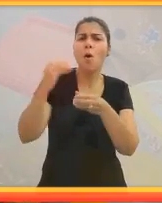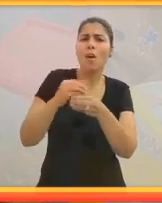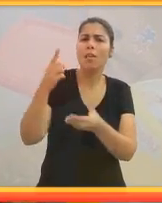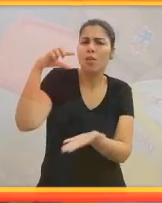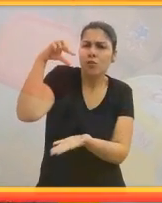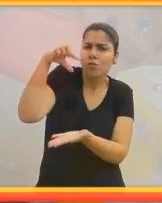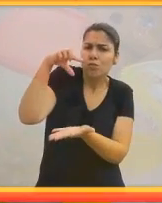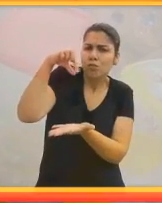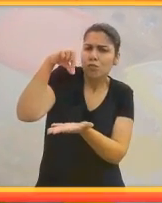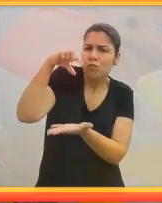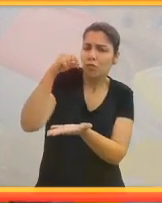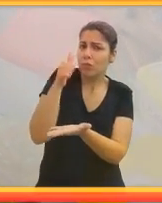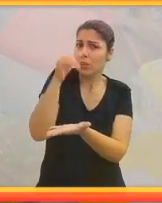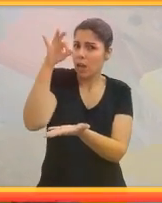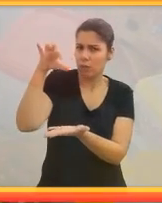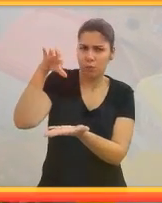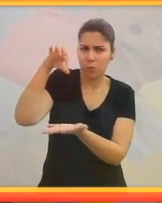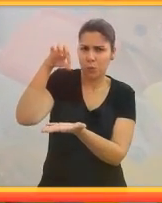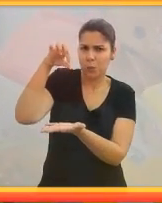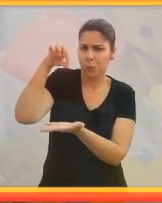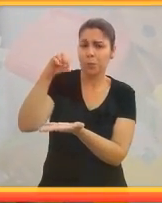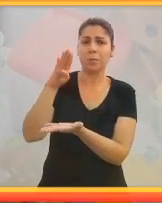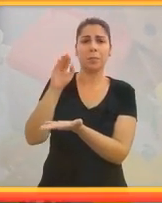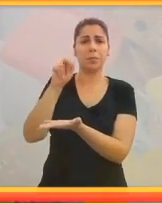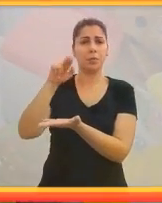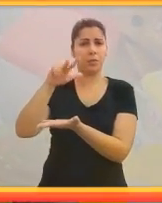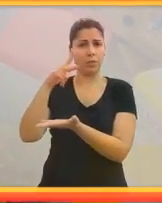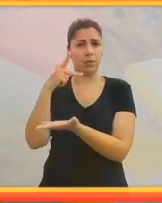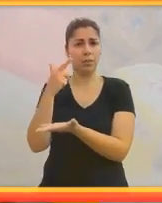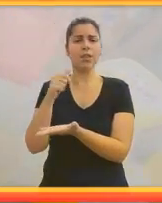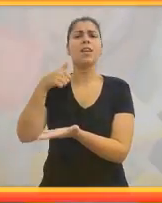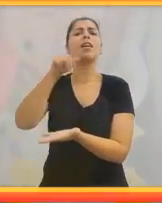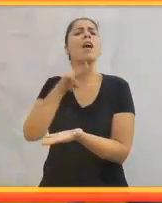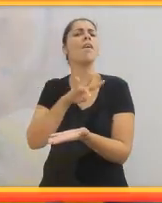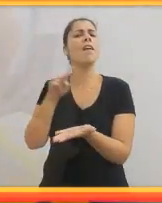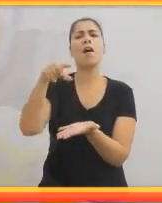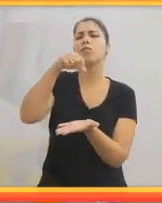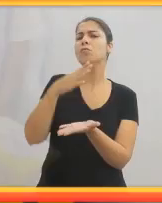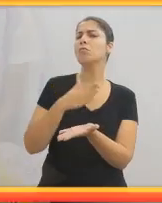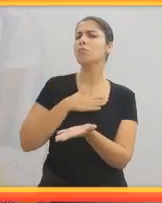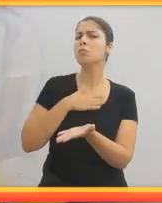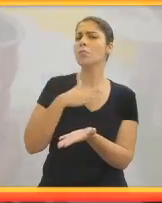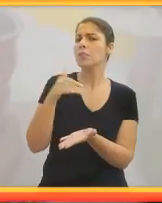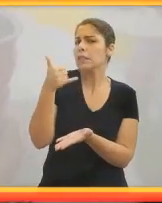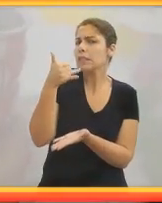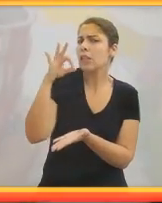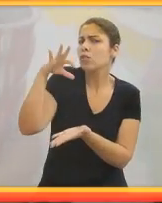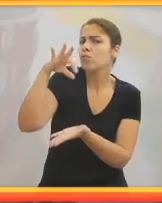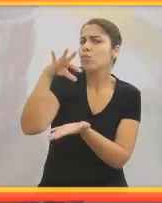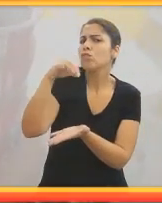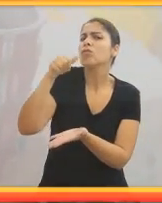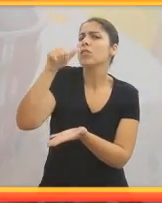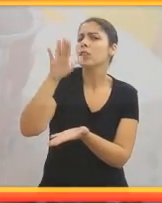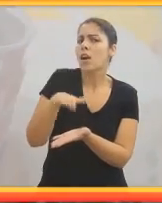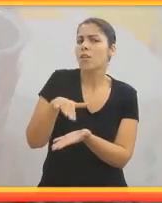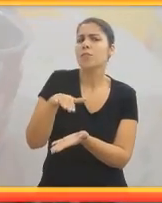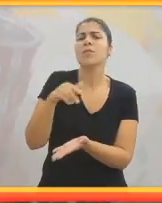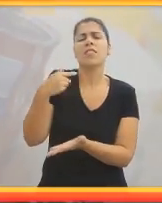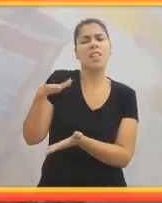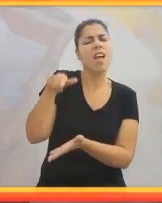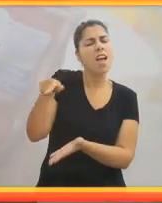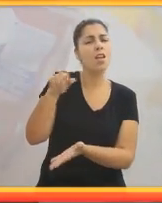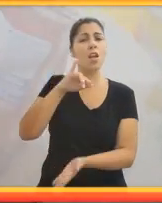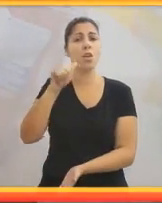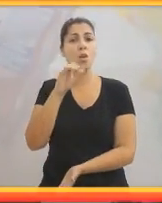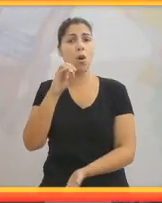Agora o Gabriel Neri vai colocar aqui duas colheres de chocolate pra mim. Uma.